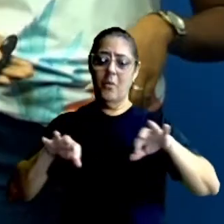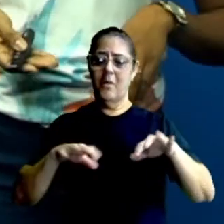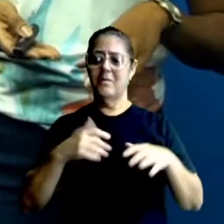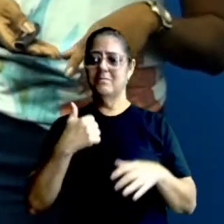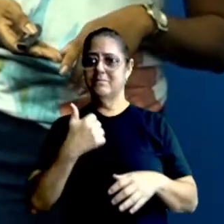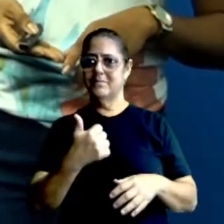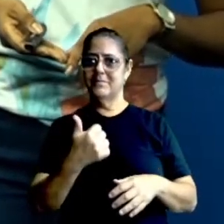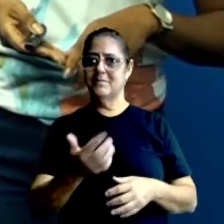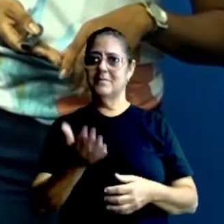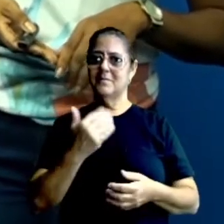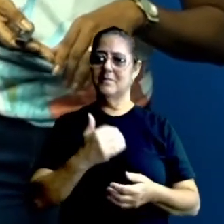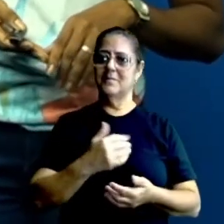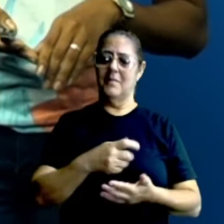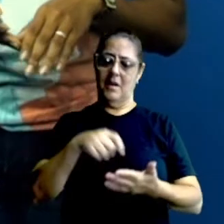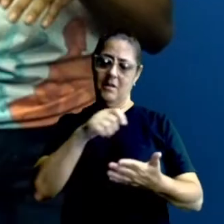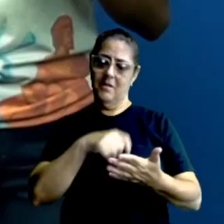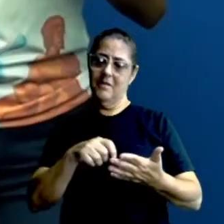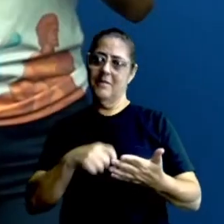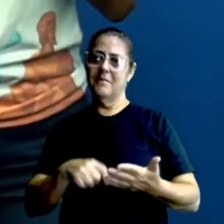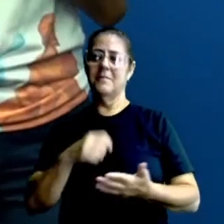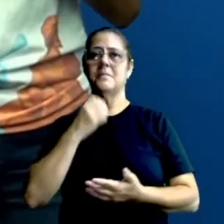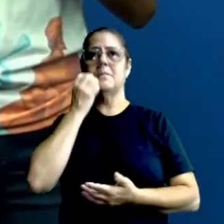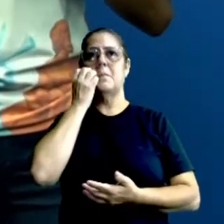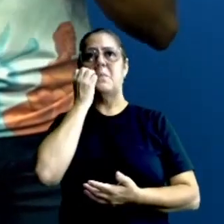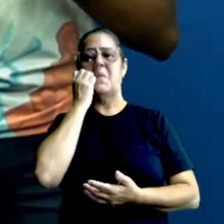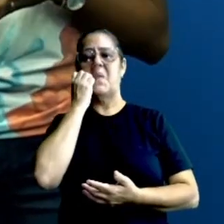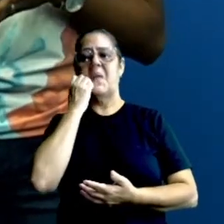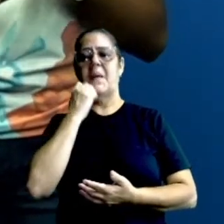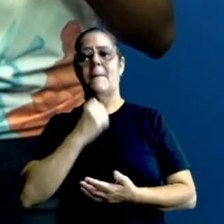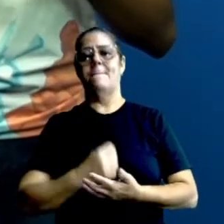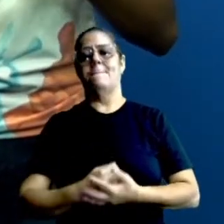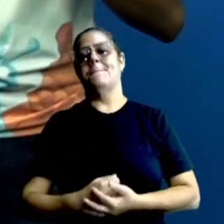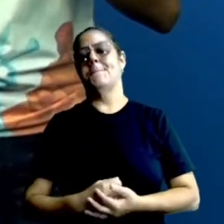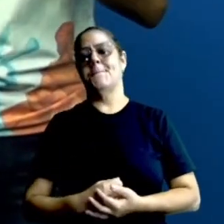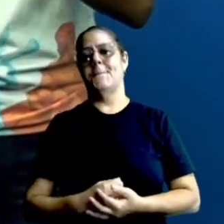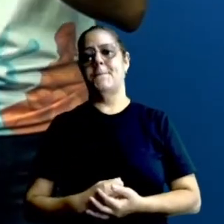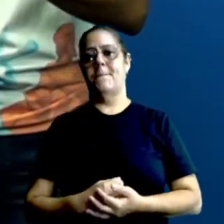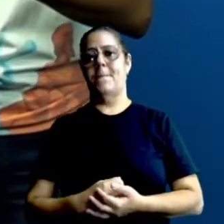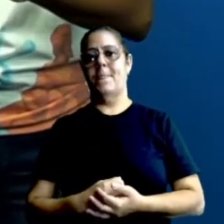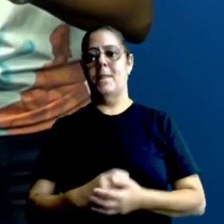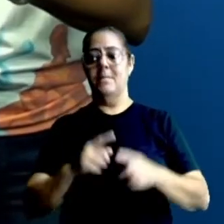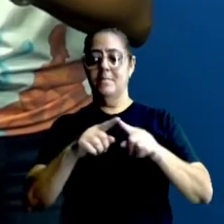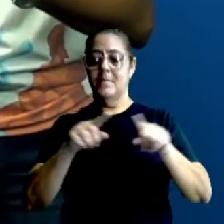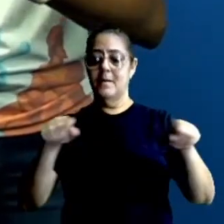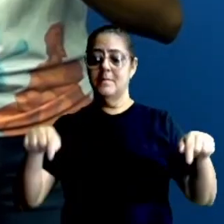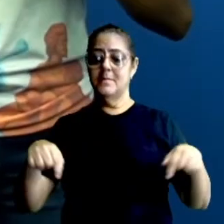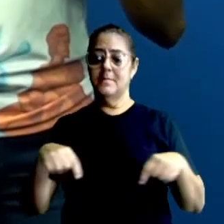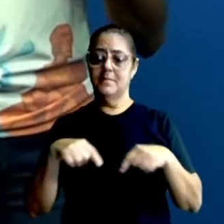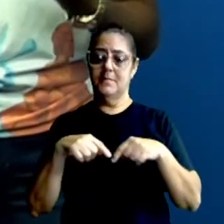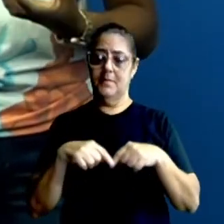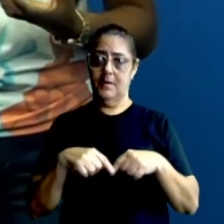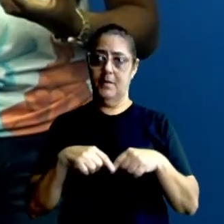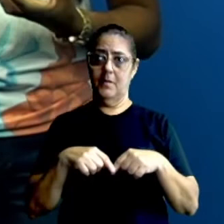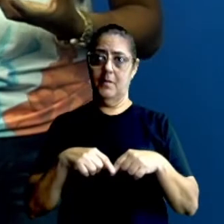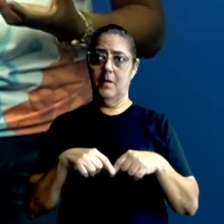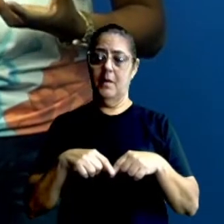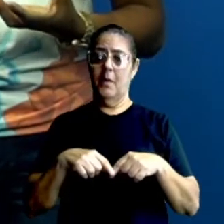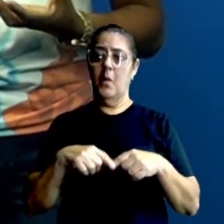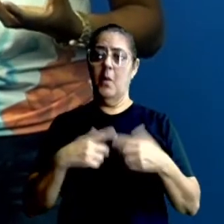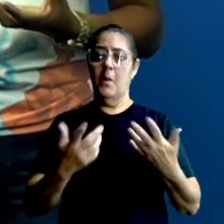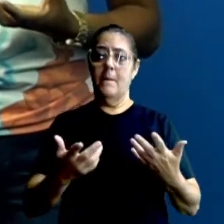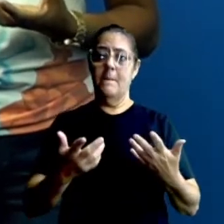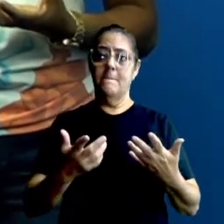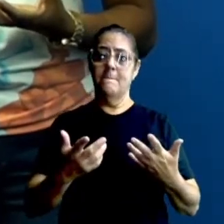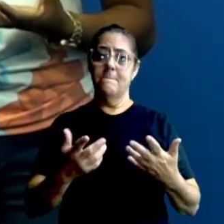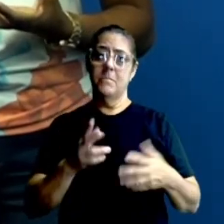então preste atenção e vai fazendo que você anotações um decréscimo quer dizer uma sala de aula qual é o tipo